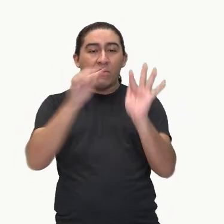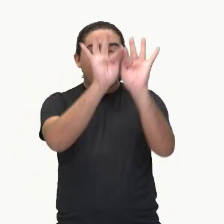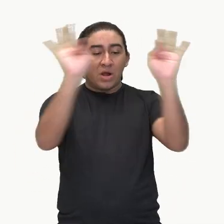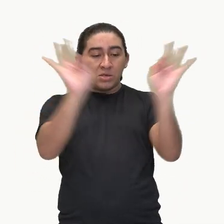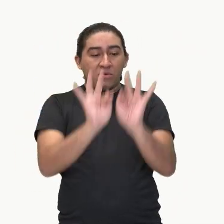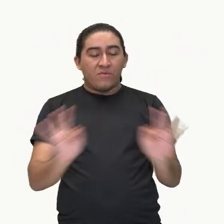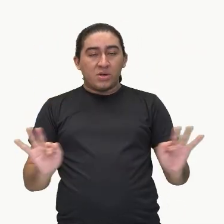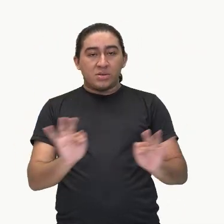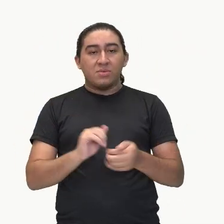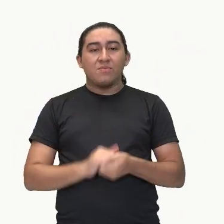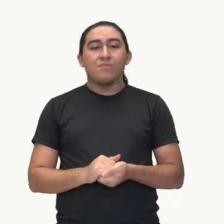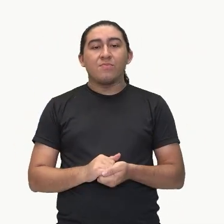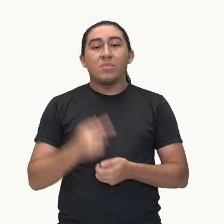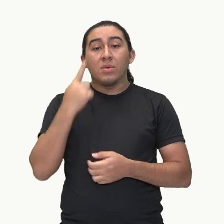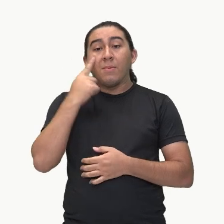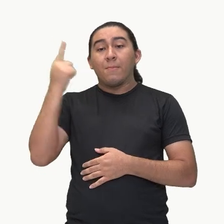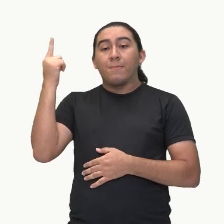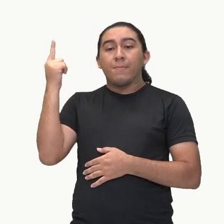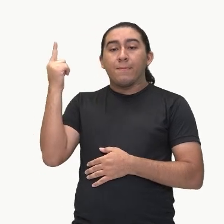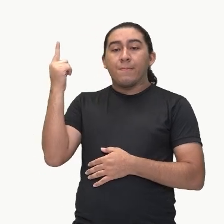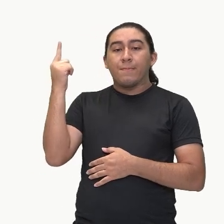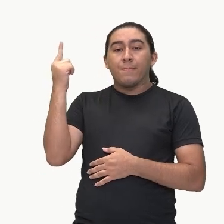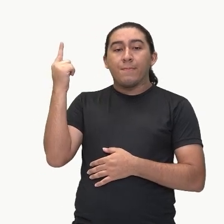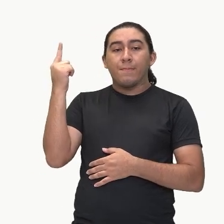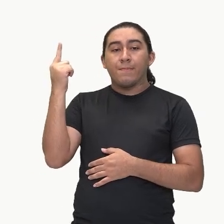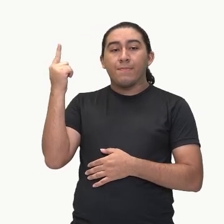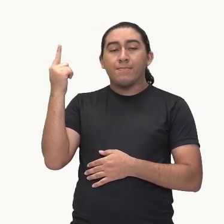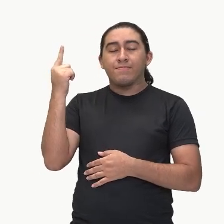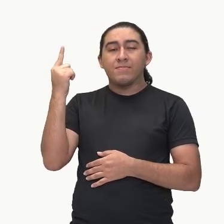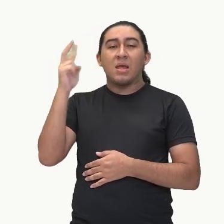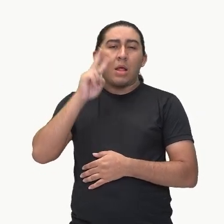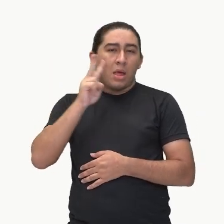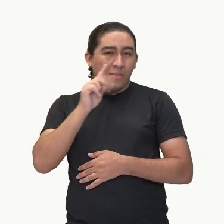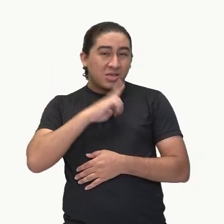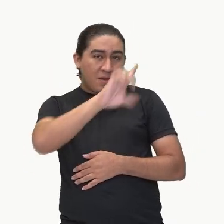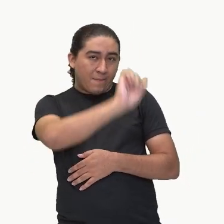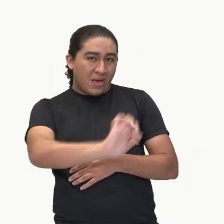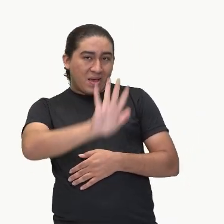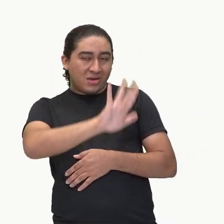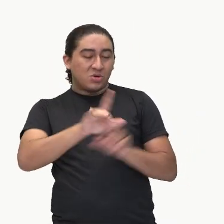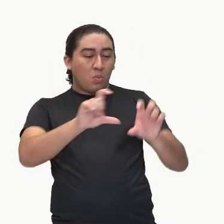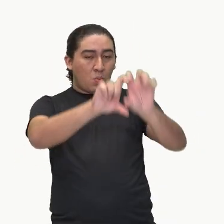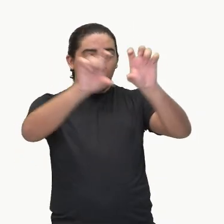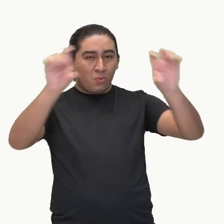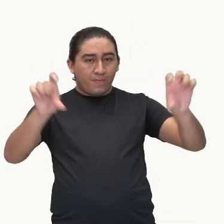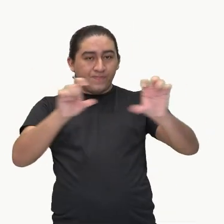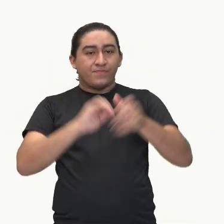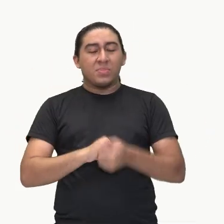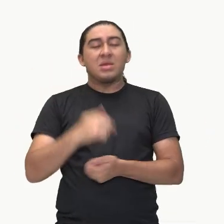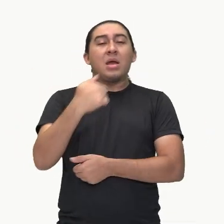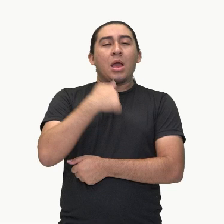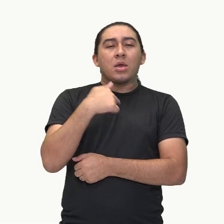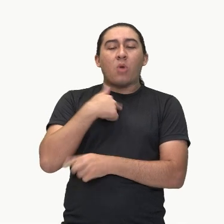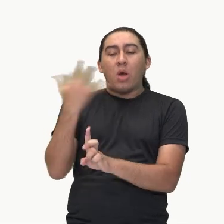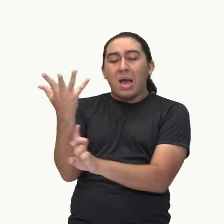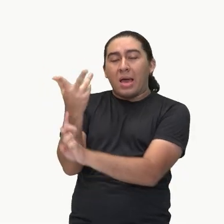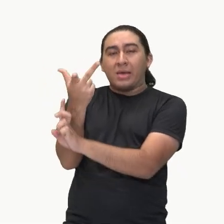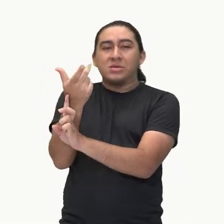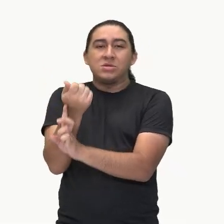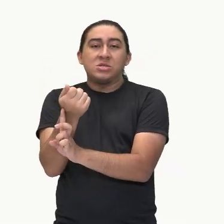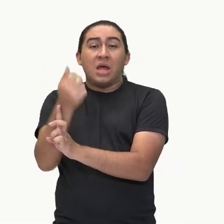E aqui, fazendo alusão à fala da tirinha, né? Sou uma artista